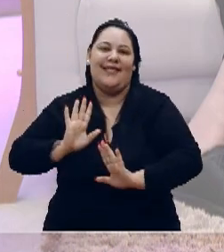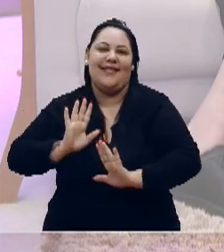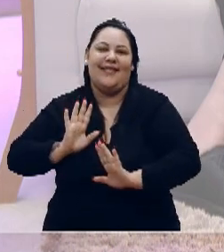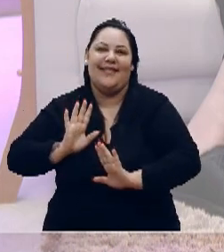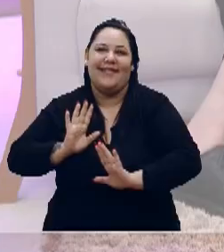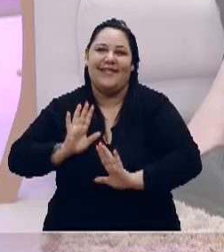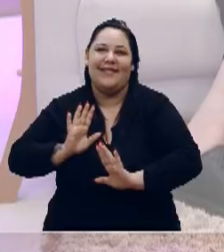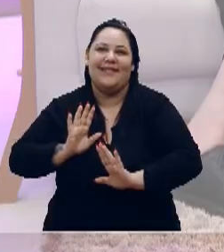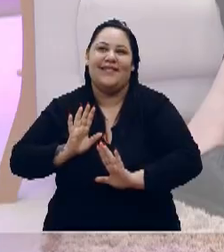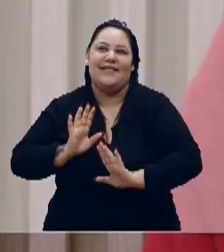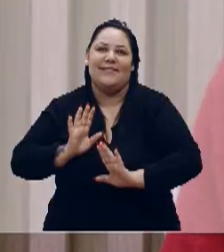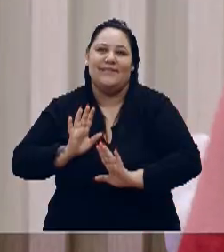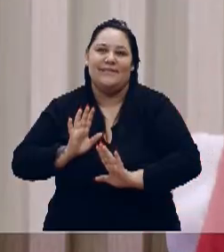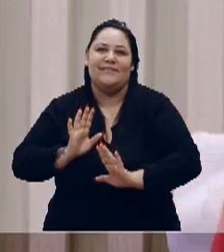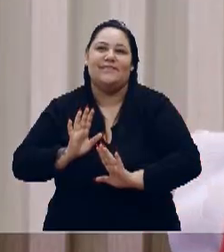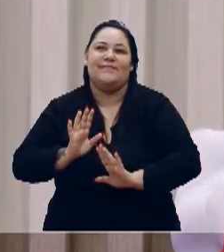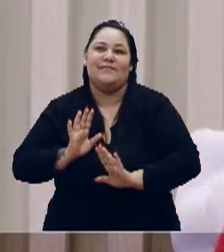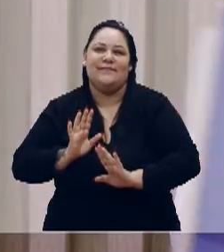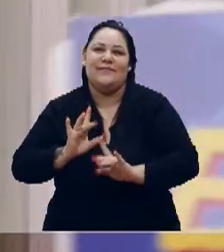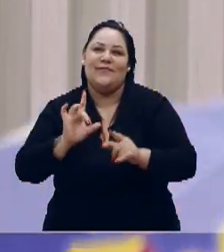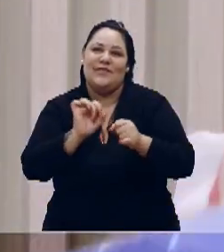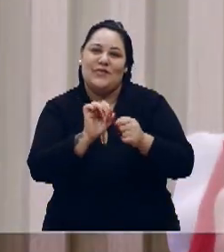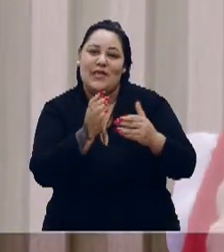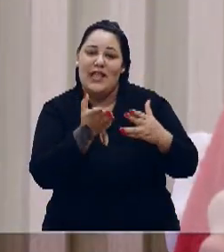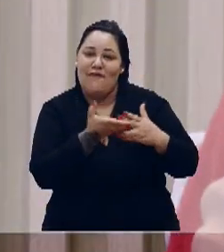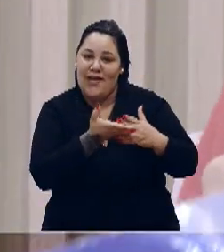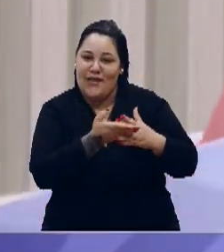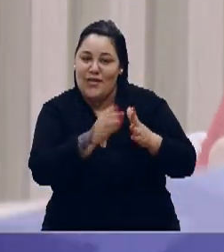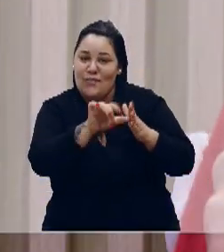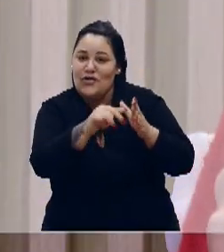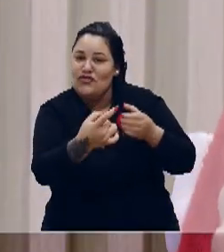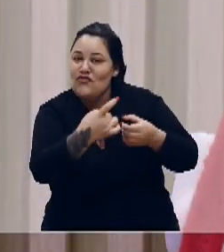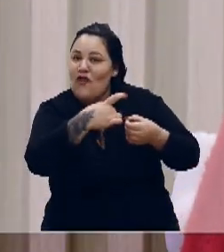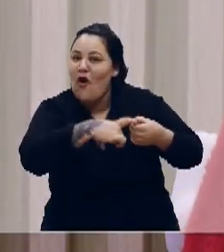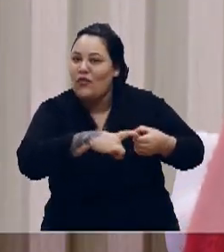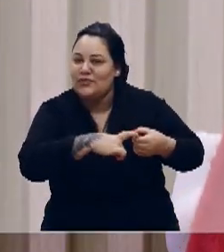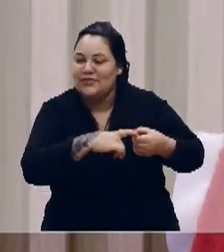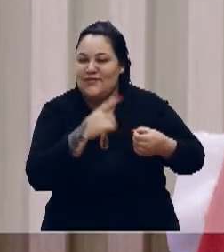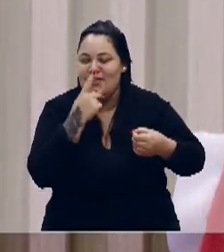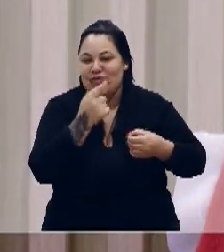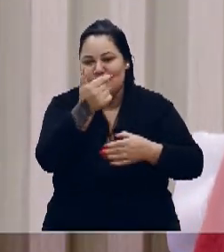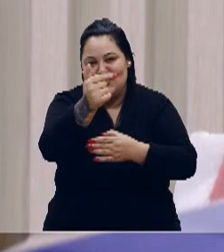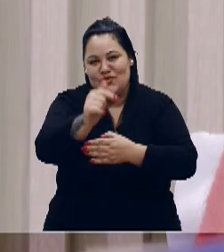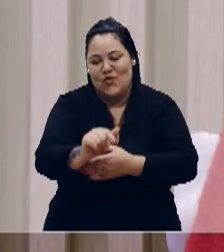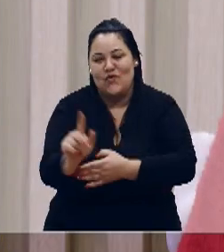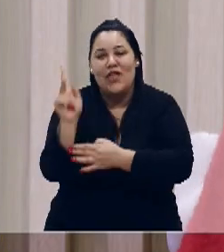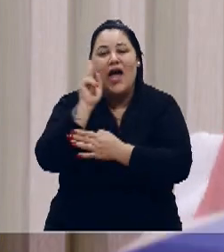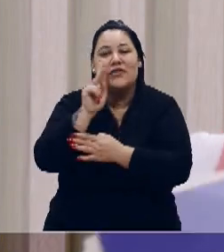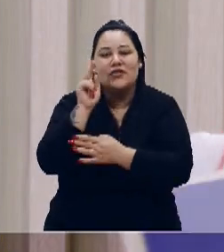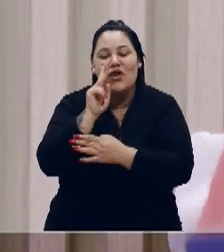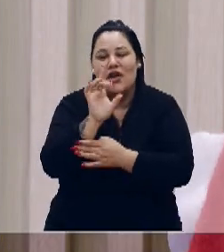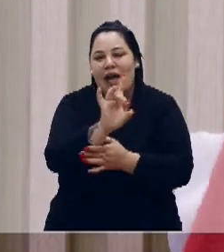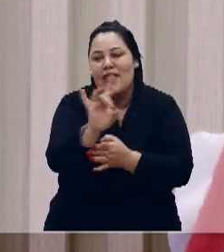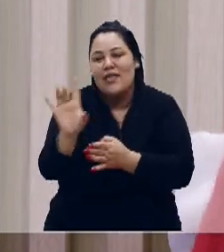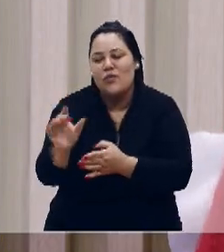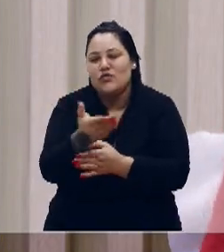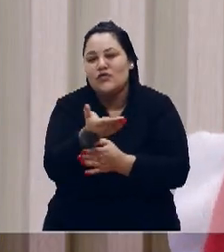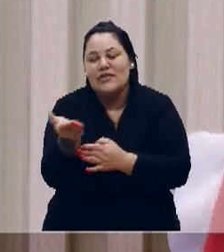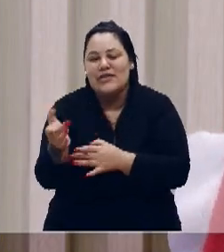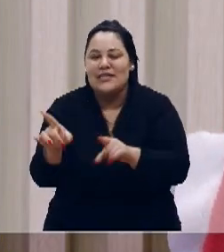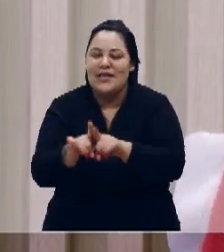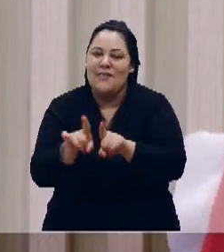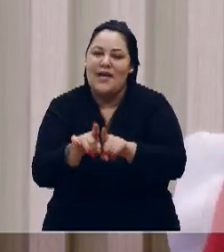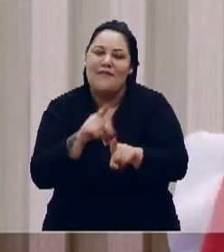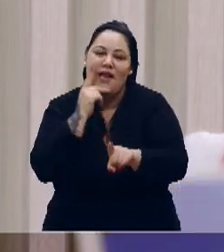Vamos parar um pouquinho, tem que fazer um intervalinho. Depois a gente volta falando mais um pouquinho das histórias de vocês e também a gente falar um pouquinho desses